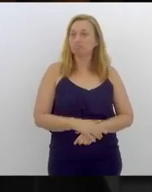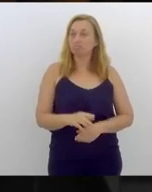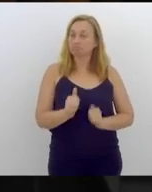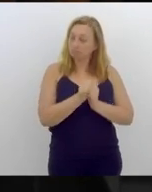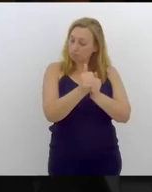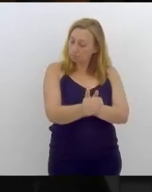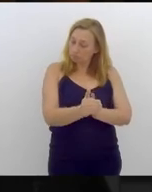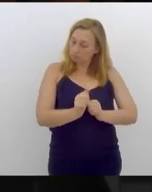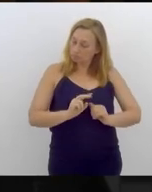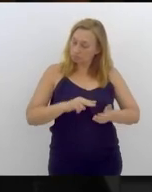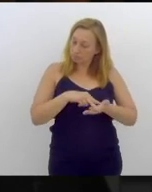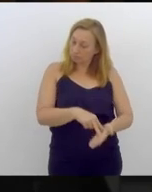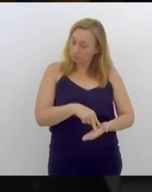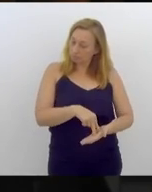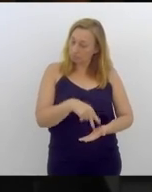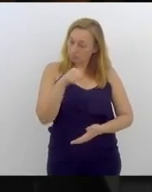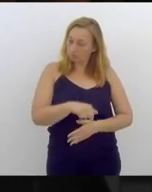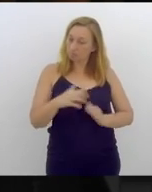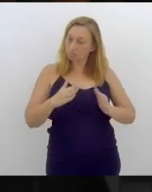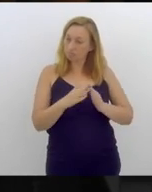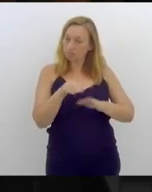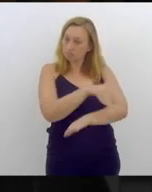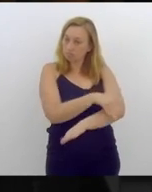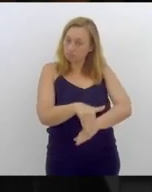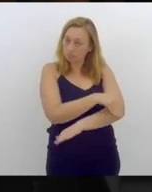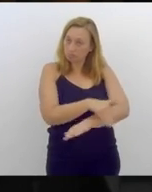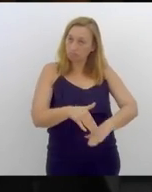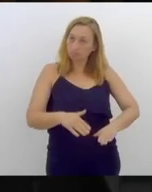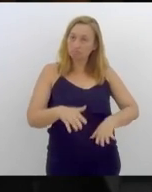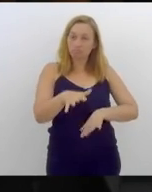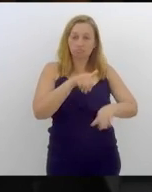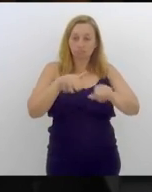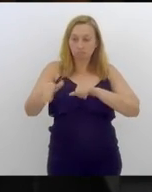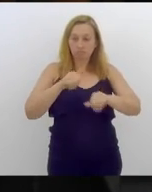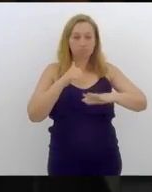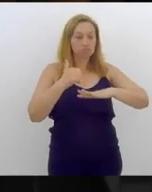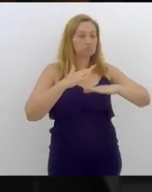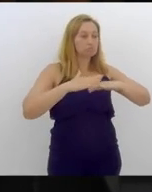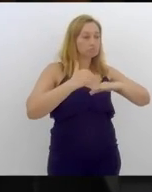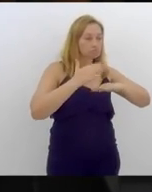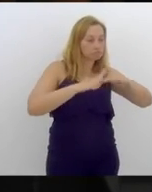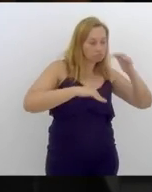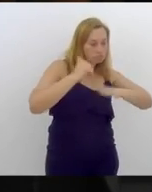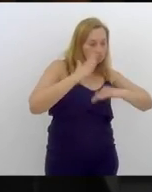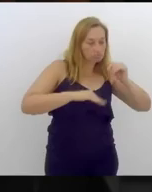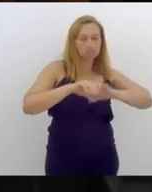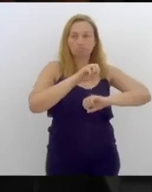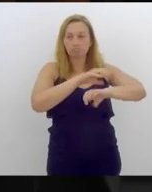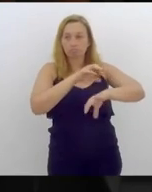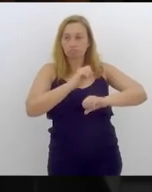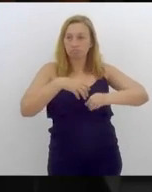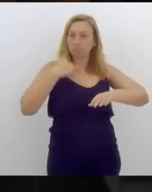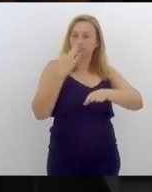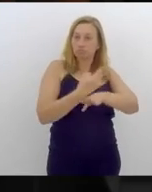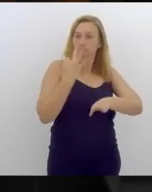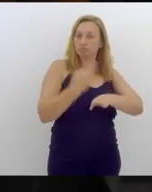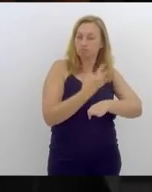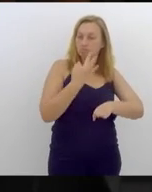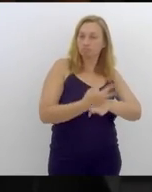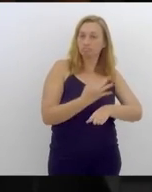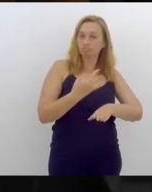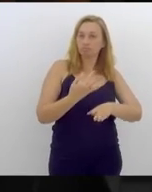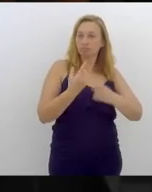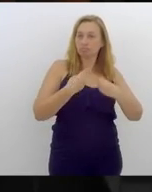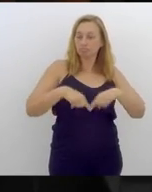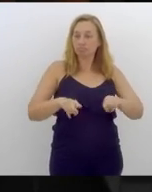seguiremos firmes aqui nessa casa nas ruas convocando os profissionais de educação não só para resistirem a esse